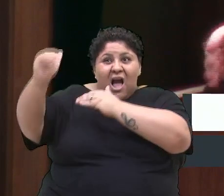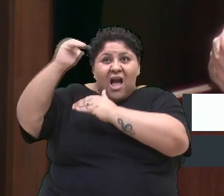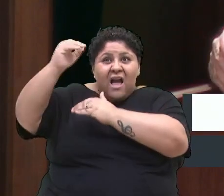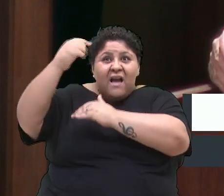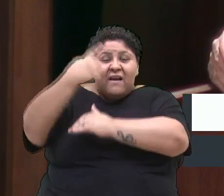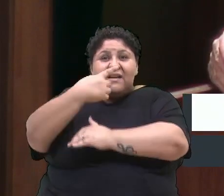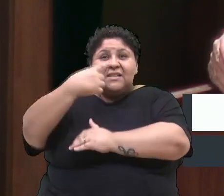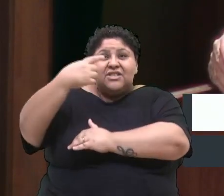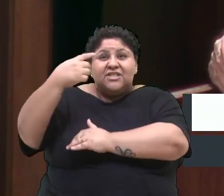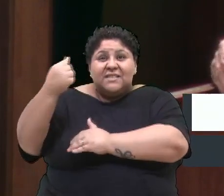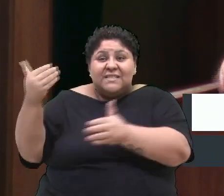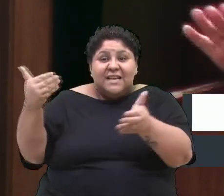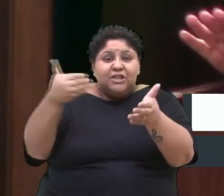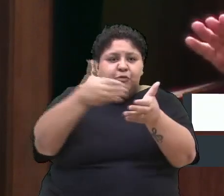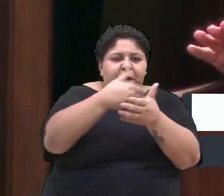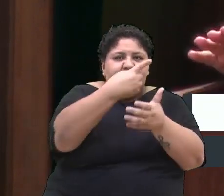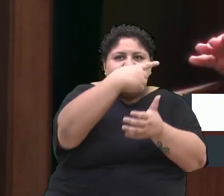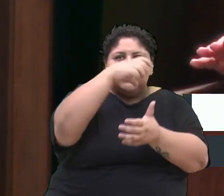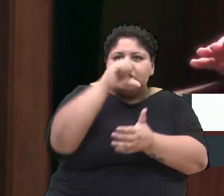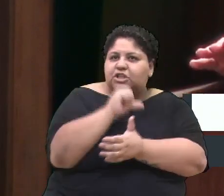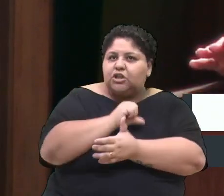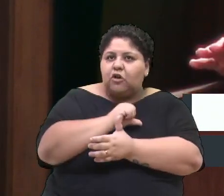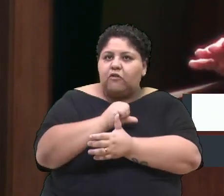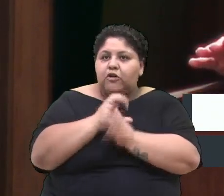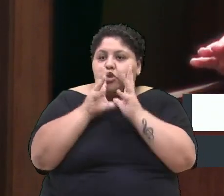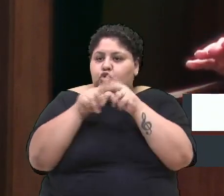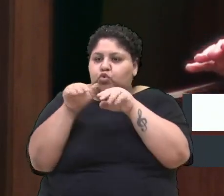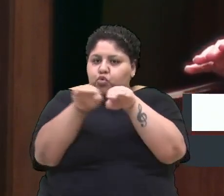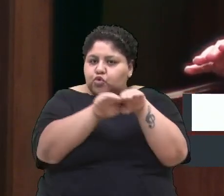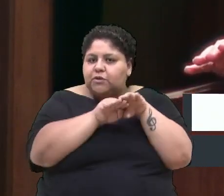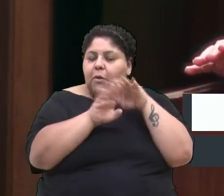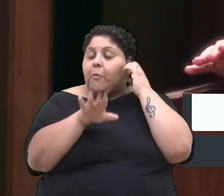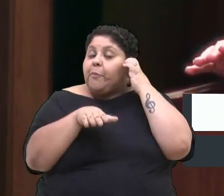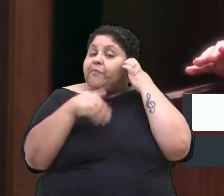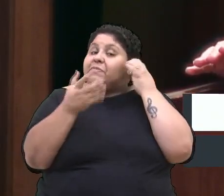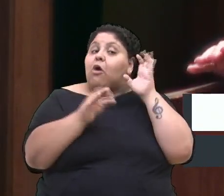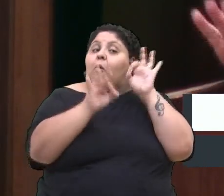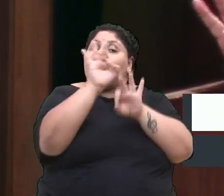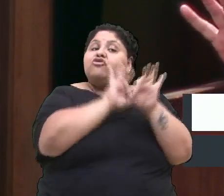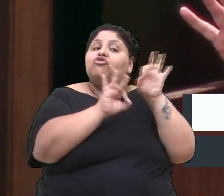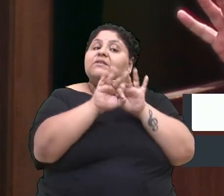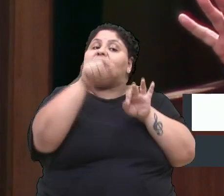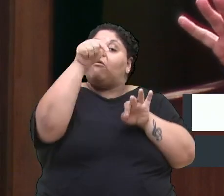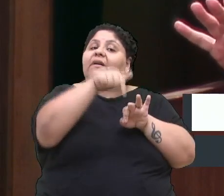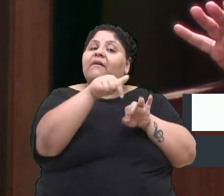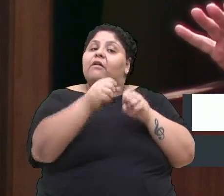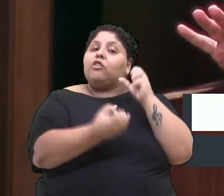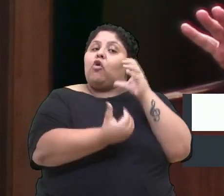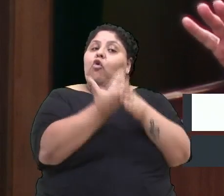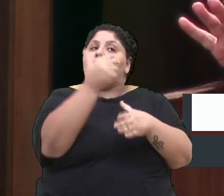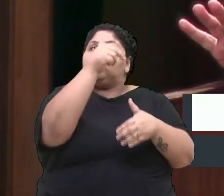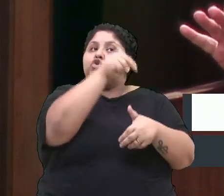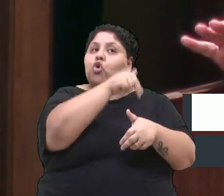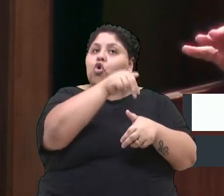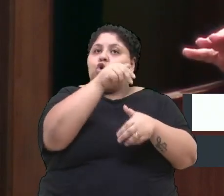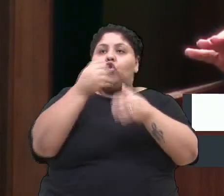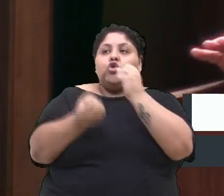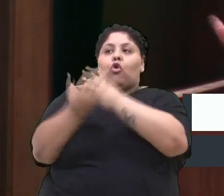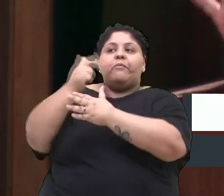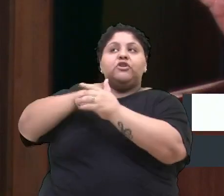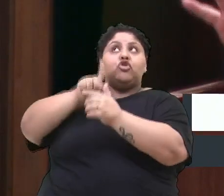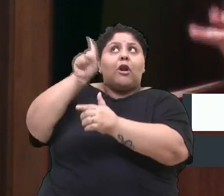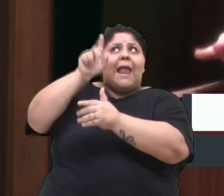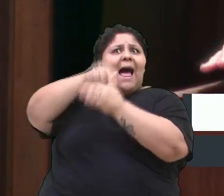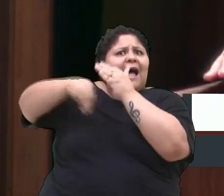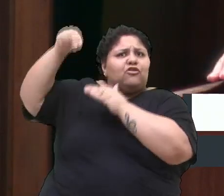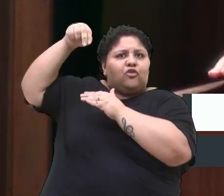para 19, para que fique tudo igual. Então, é uma articulação local. Não surgiu no Nordeste, as coisas não surgem